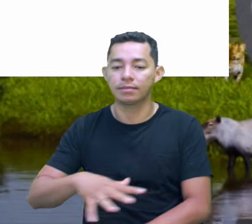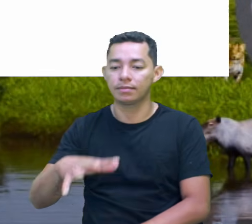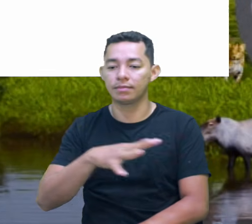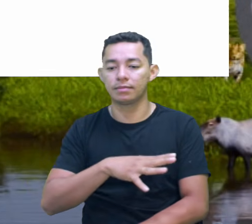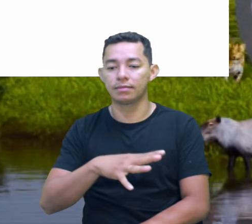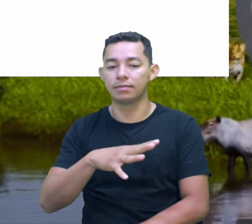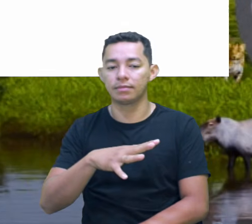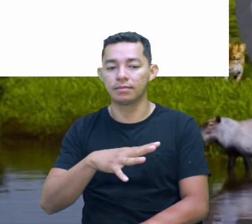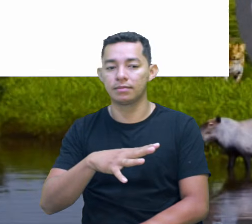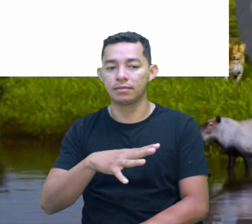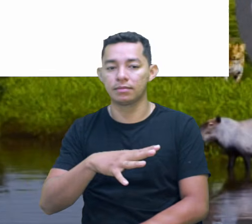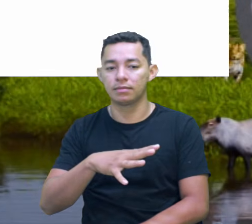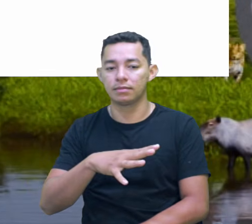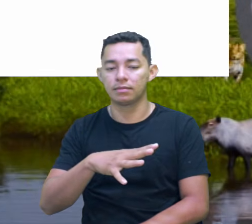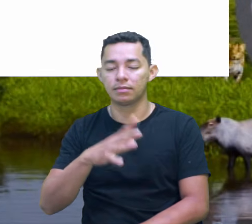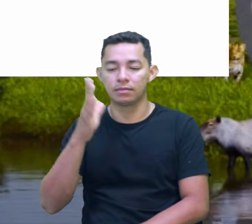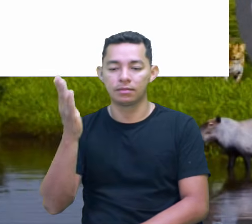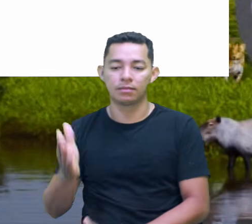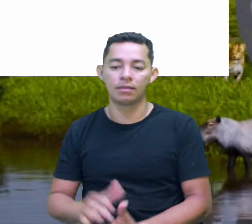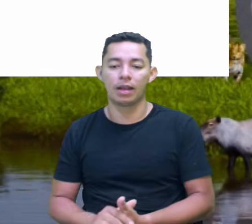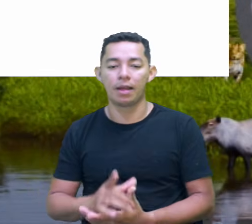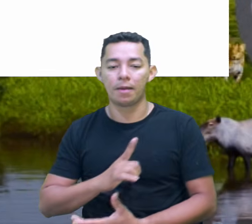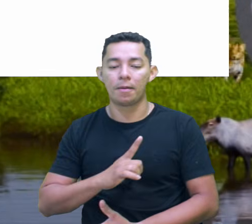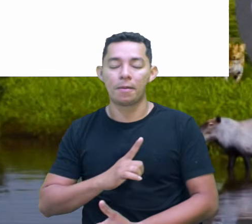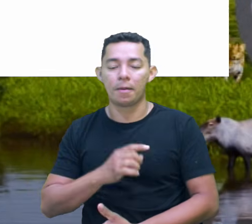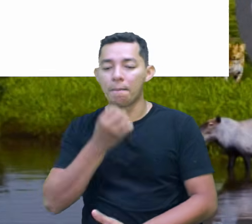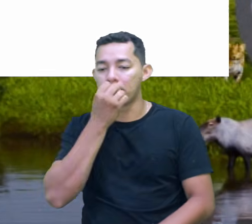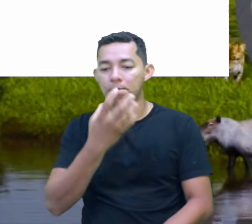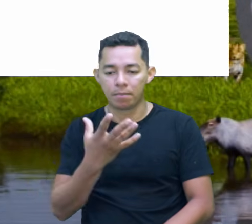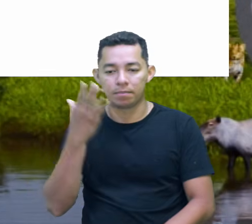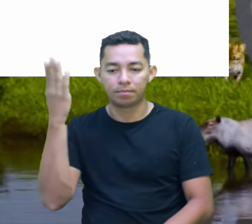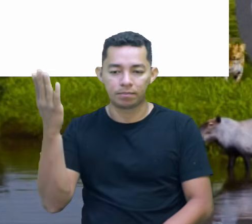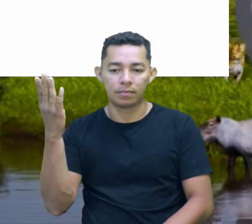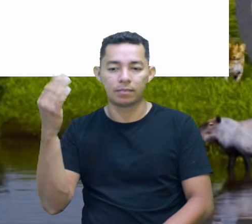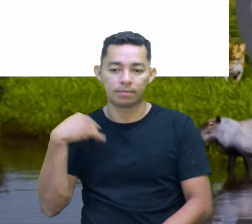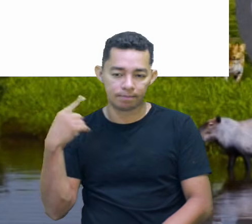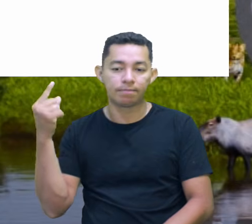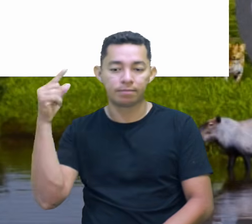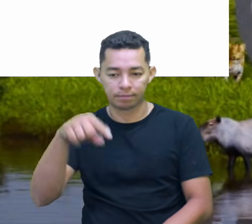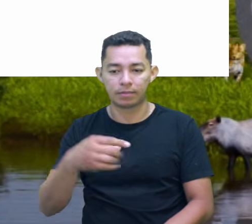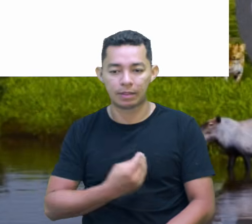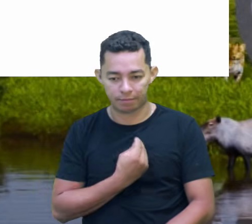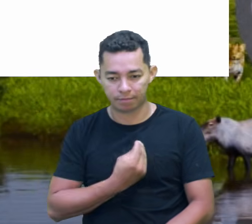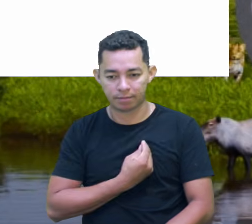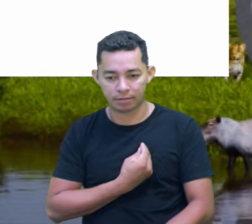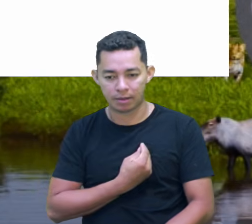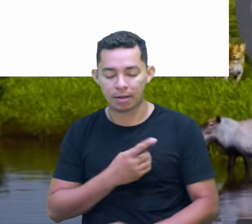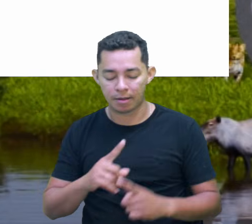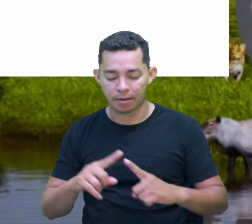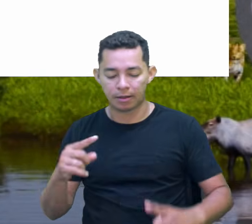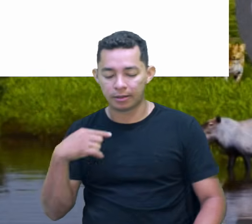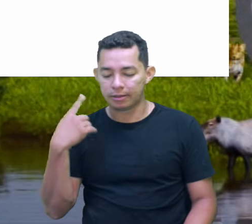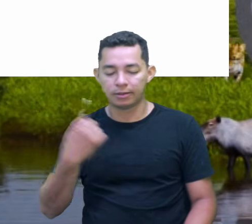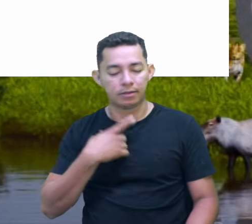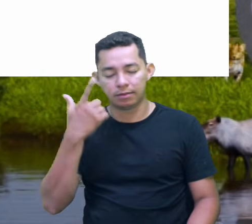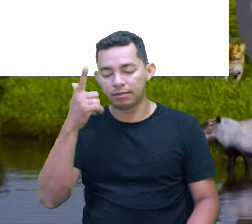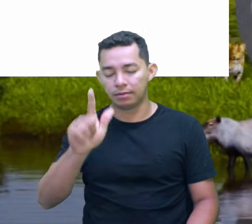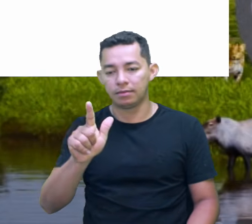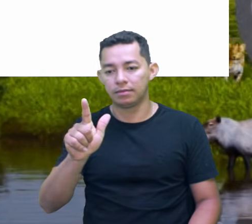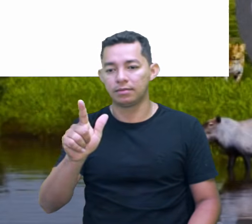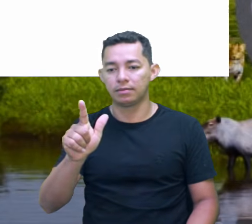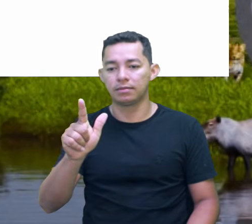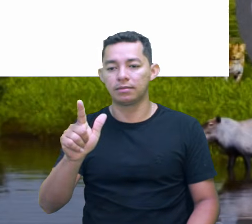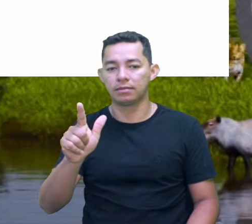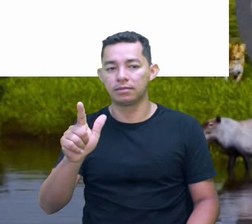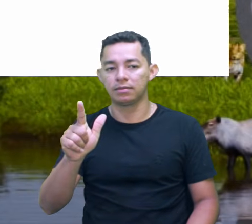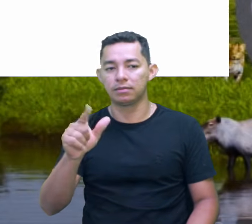esses fatores aqui são favoráveis para ele, ele vai sobreviver lá. Já a gente não consegue, a